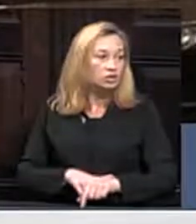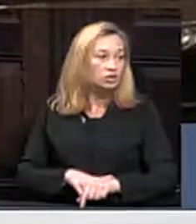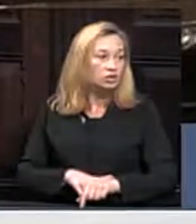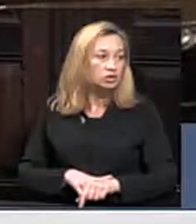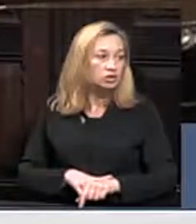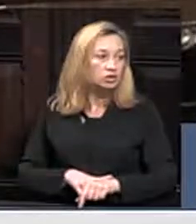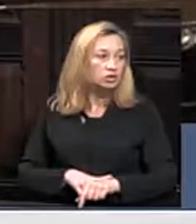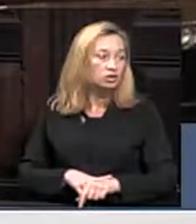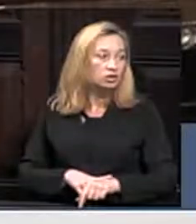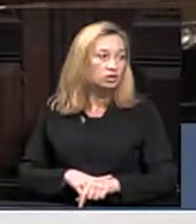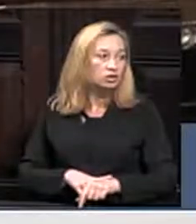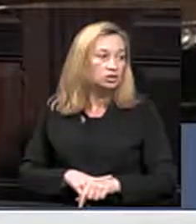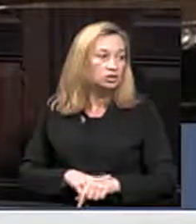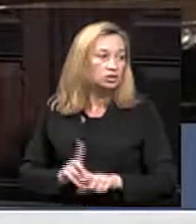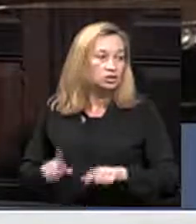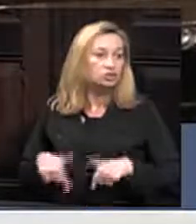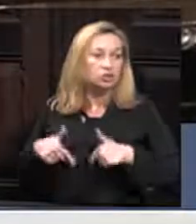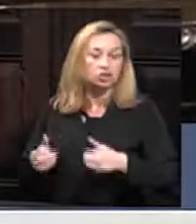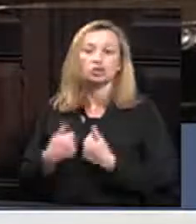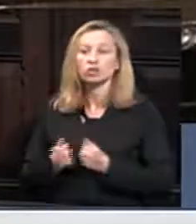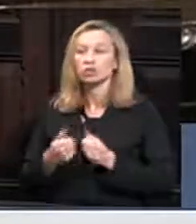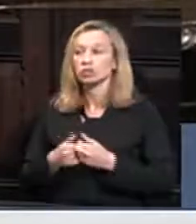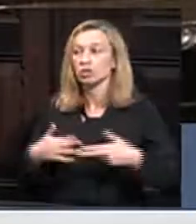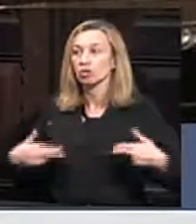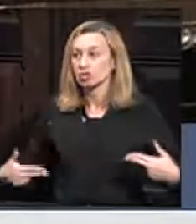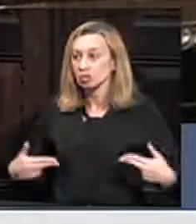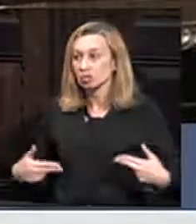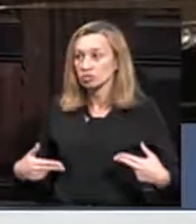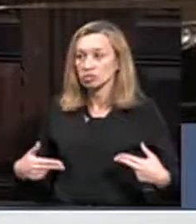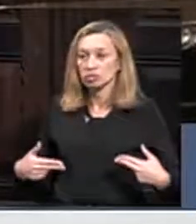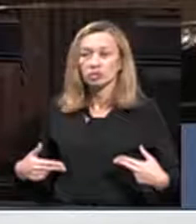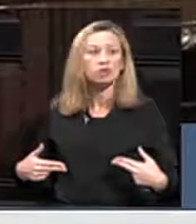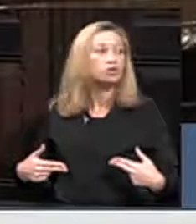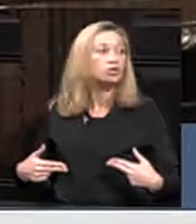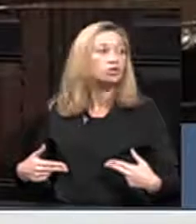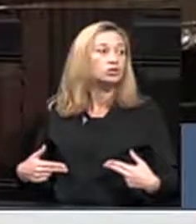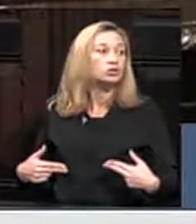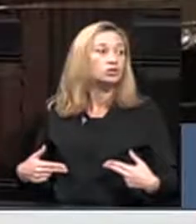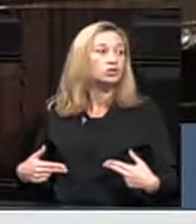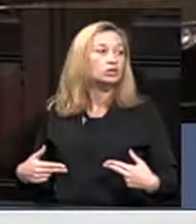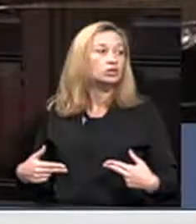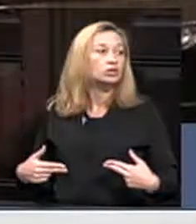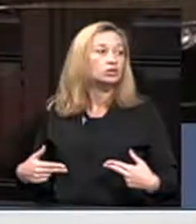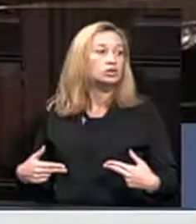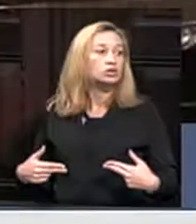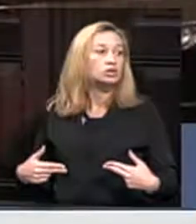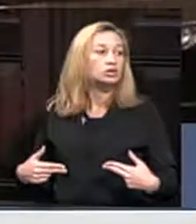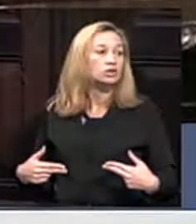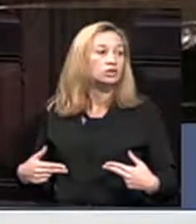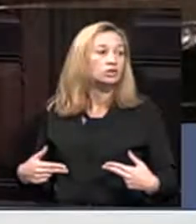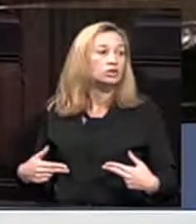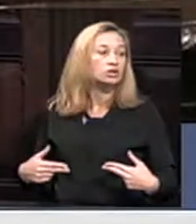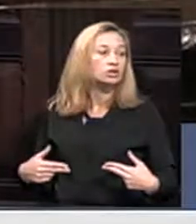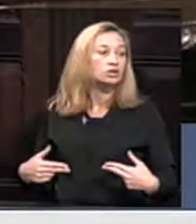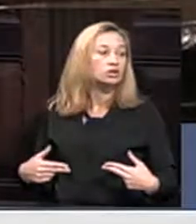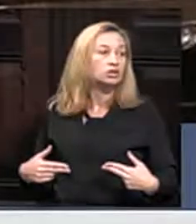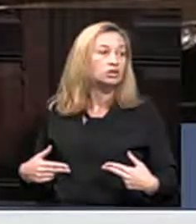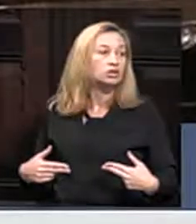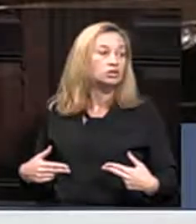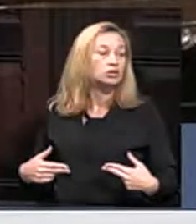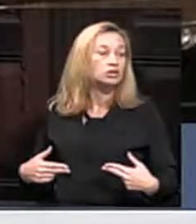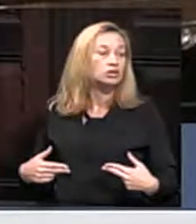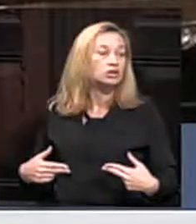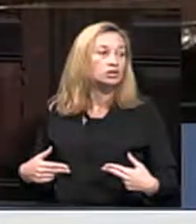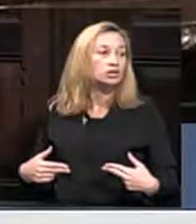concessão das linhas de ônibus intermunicipais, acabar de uma forma definitiva com o domínio